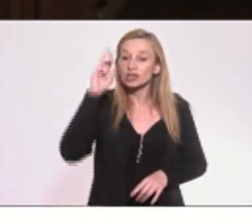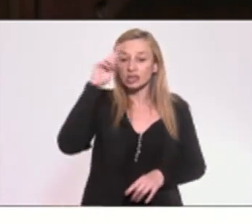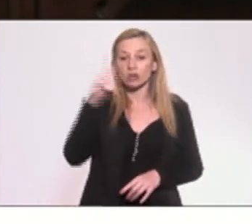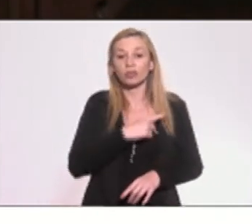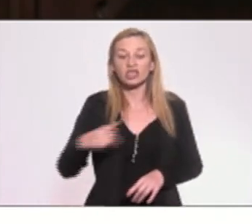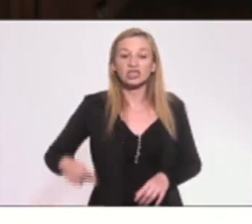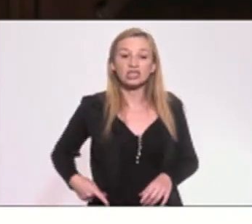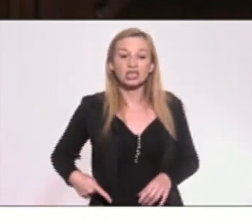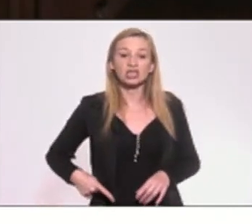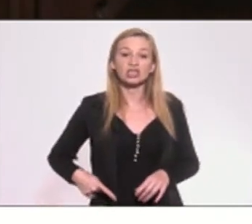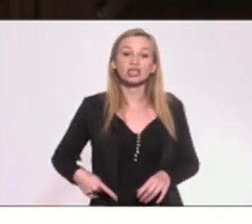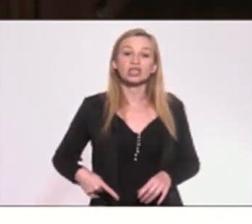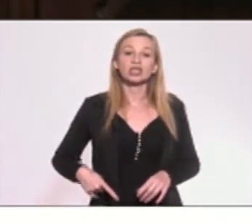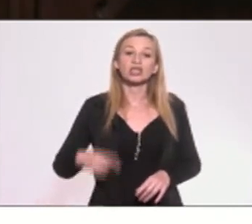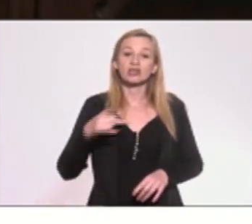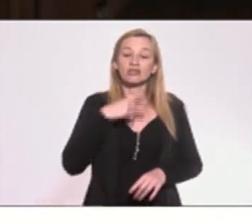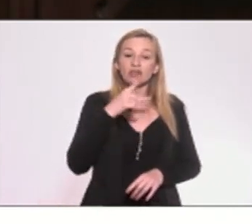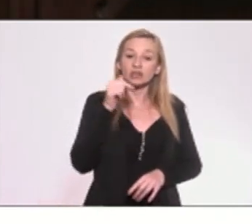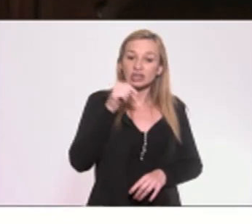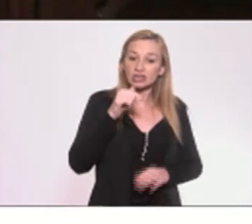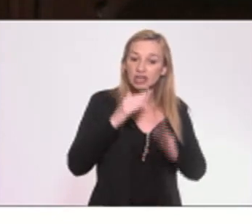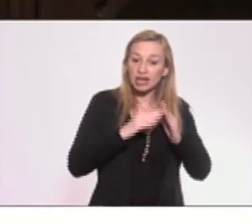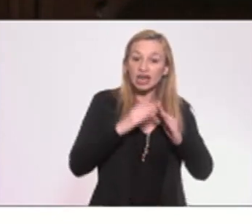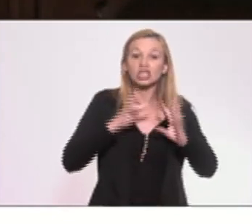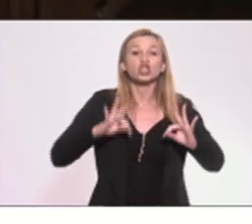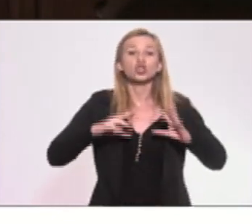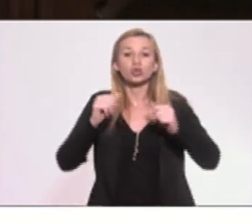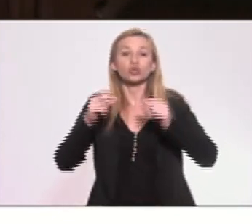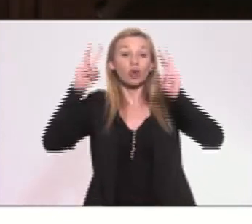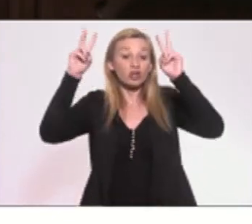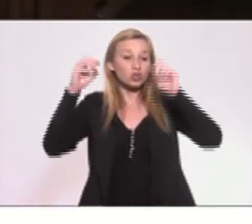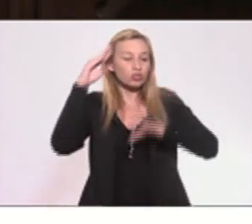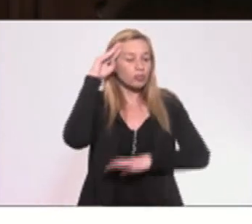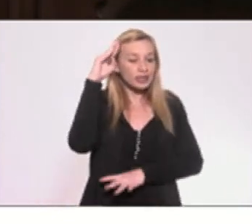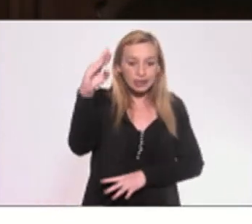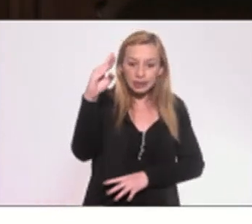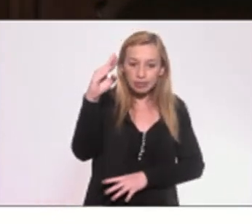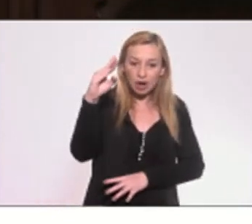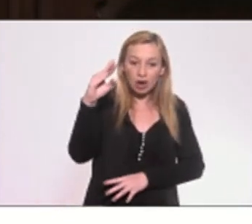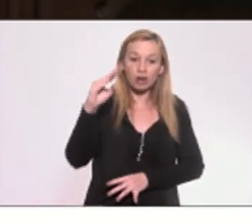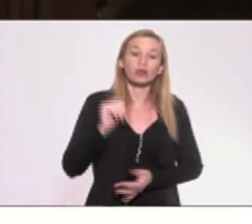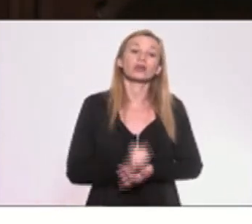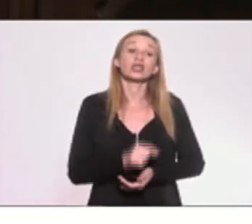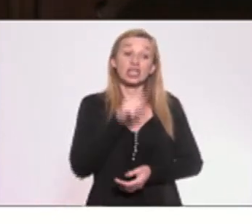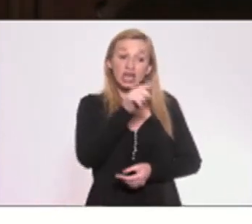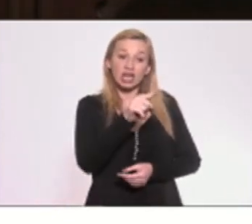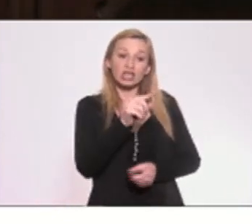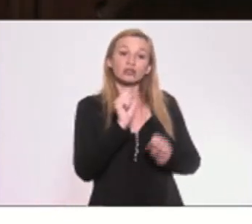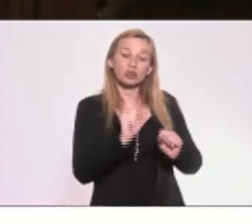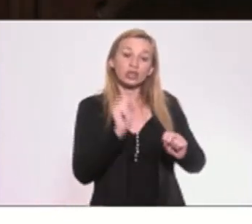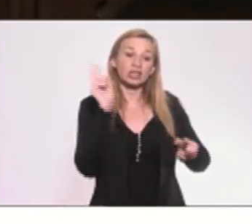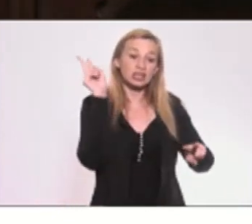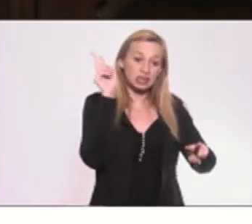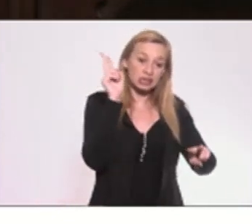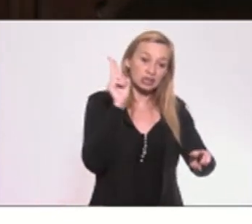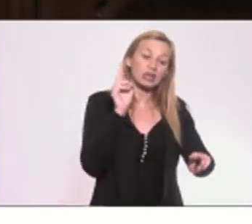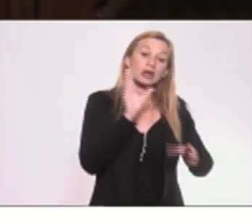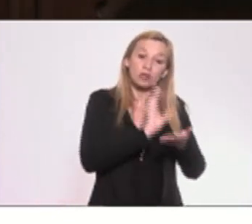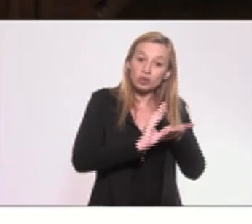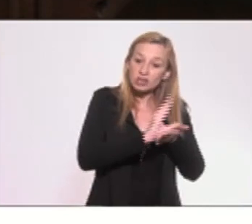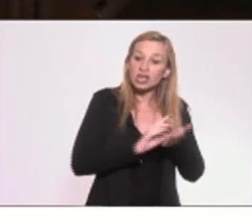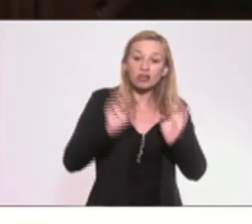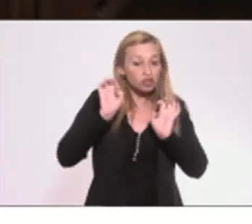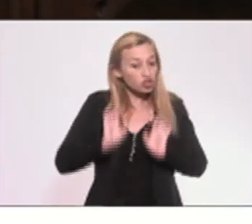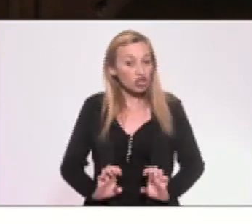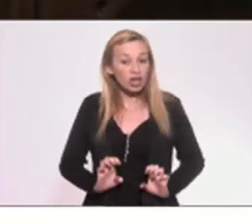que colocamos nessa casa toda a questão fundamental para que eles pudessem passar no Conselho de